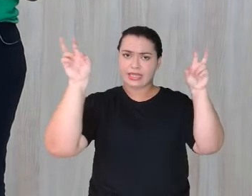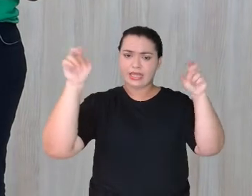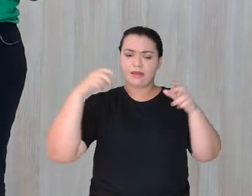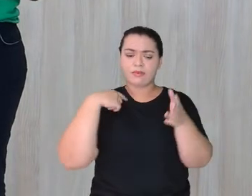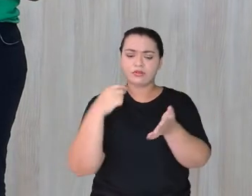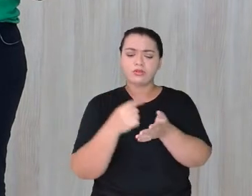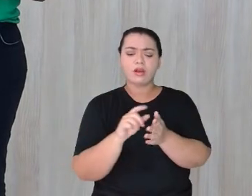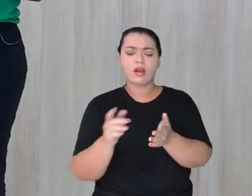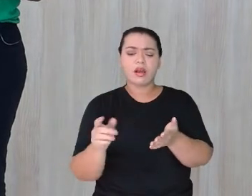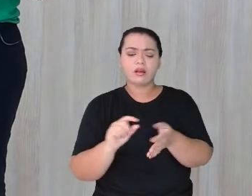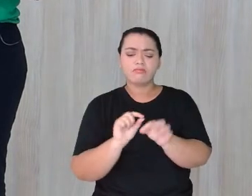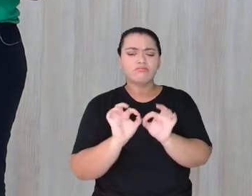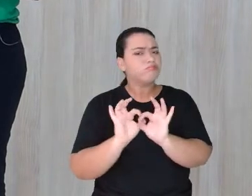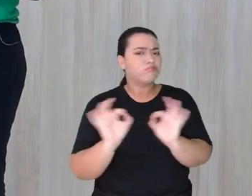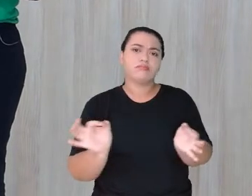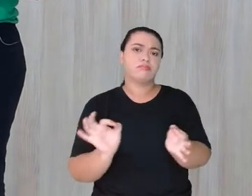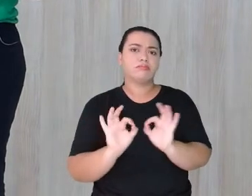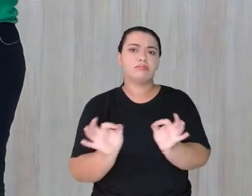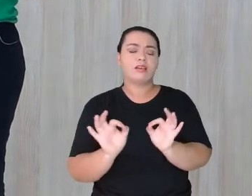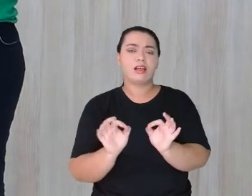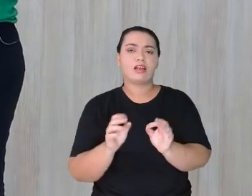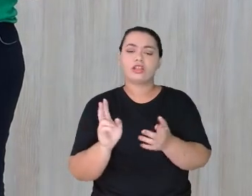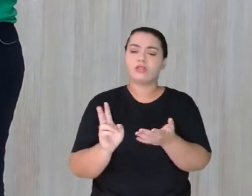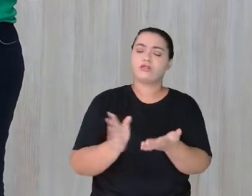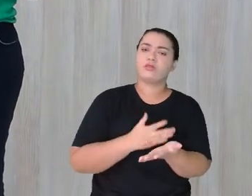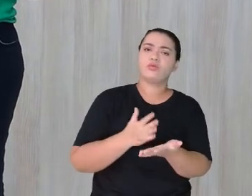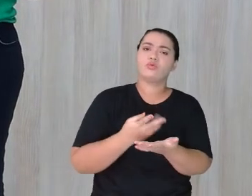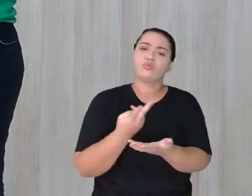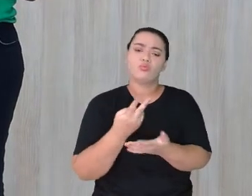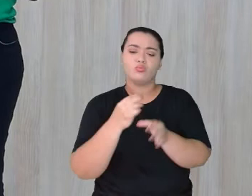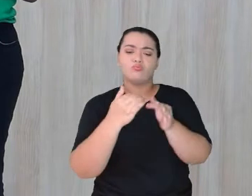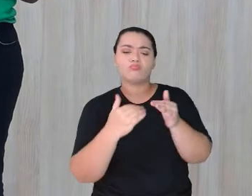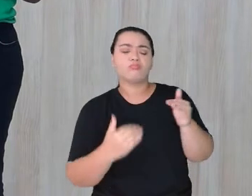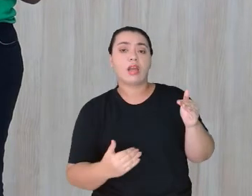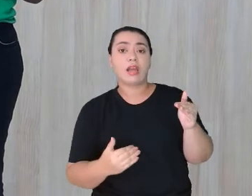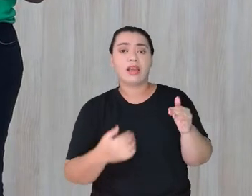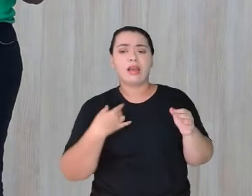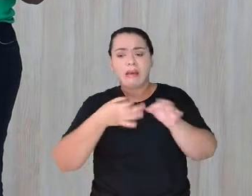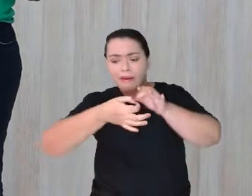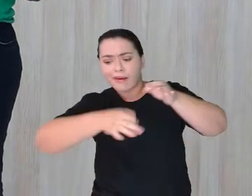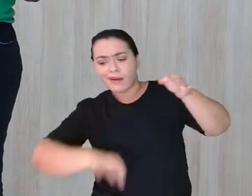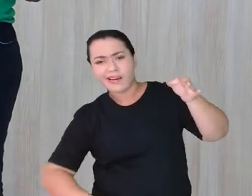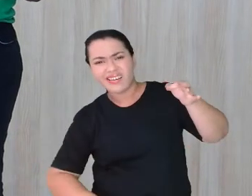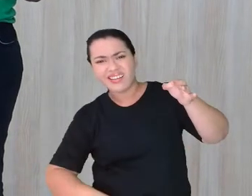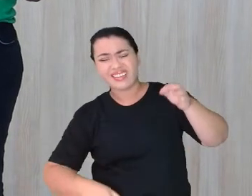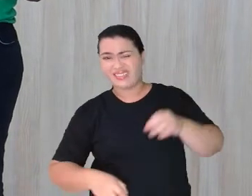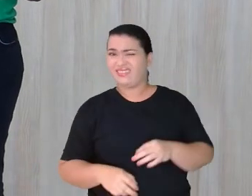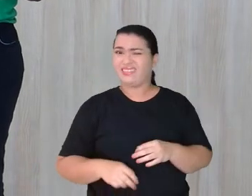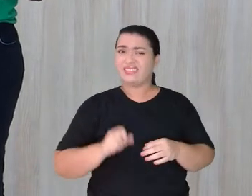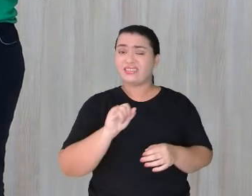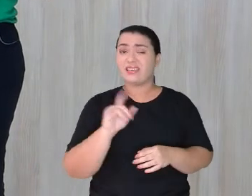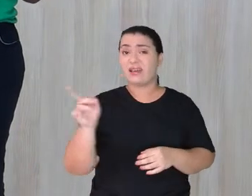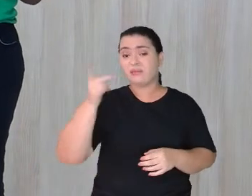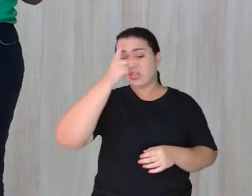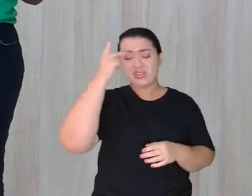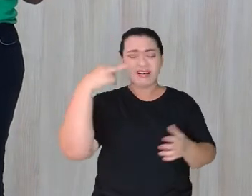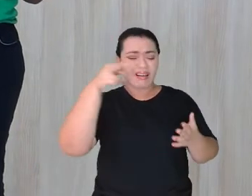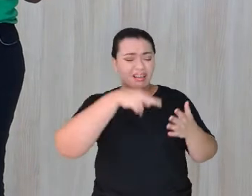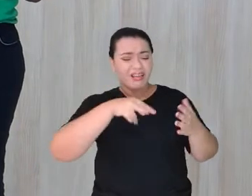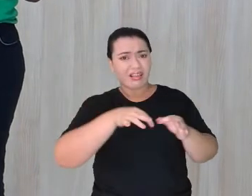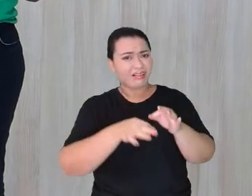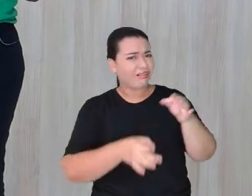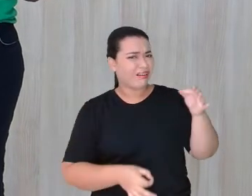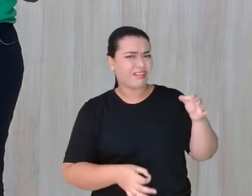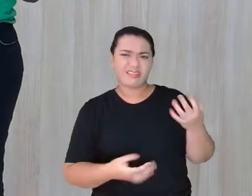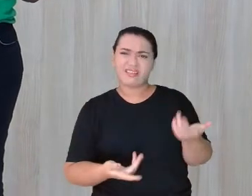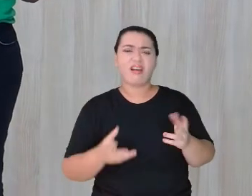2 páginas, por que eu vou escrever 5? Quando não há necessidade. Será que o meu leitor vai ler 5 páginas? Ou será que é mais confortável